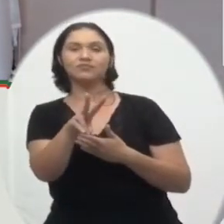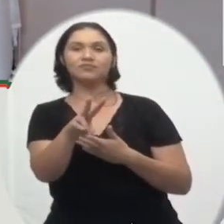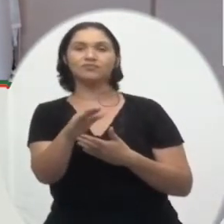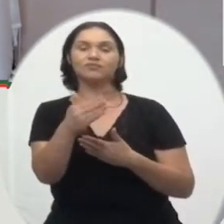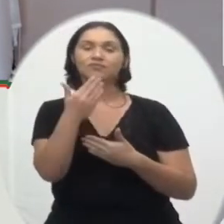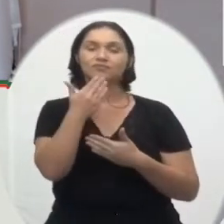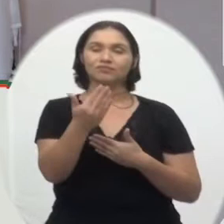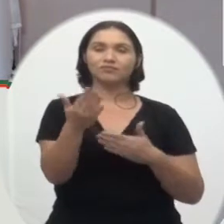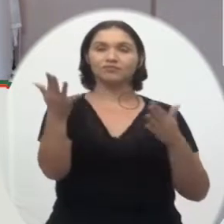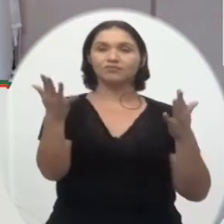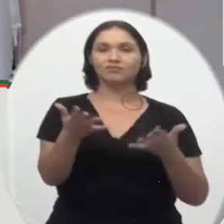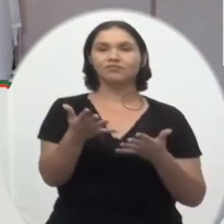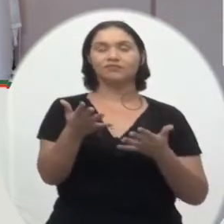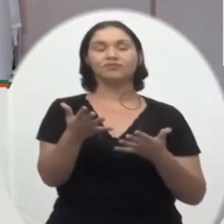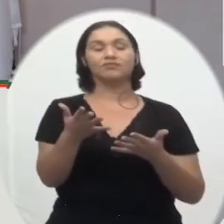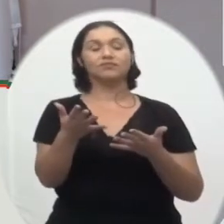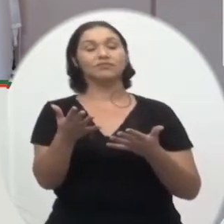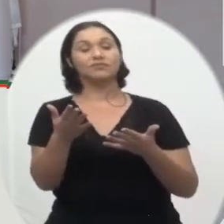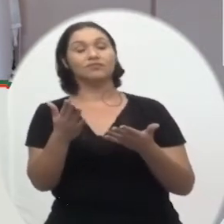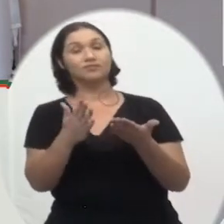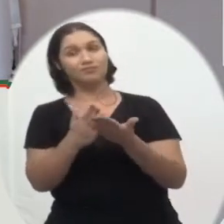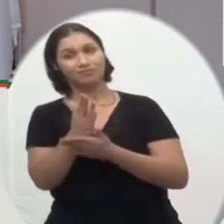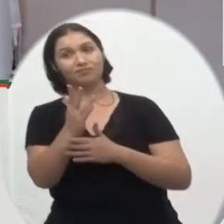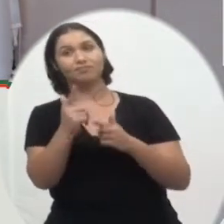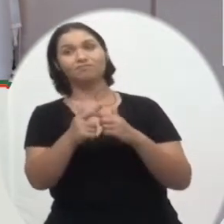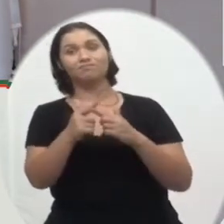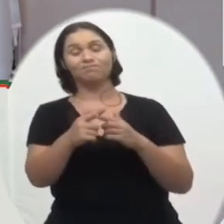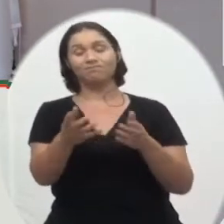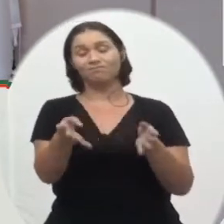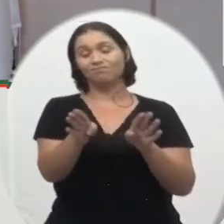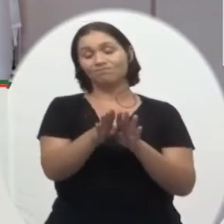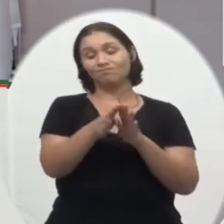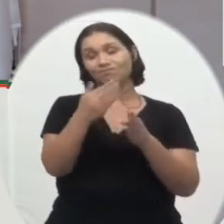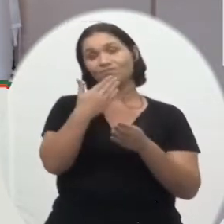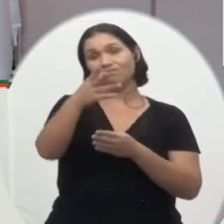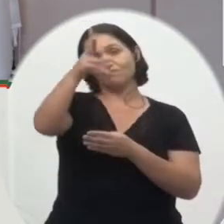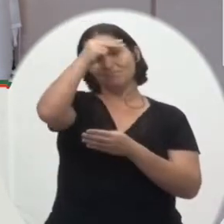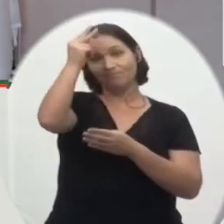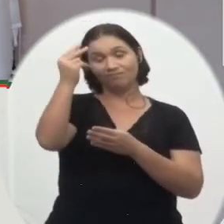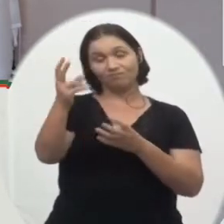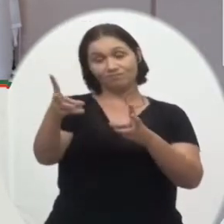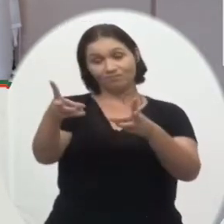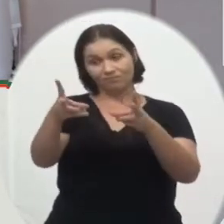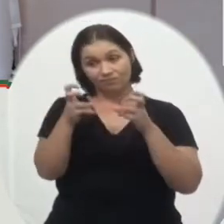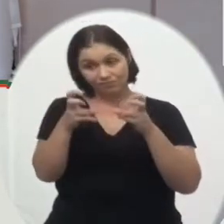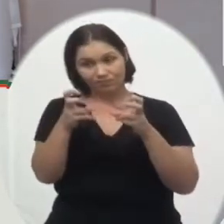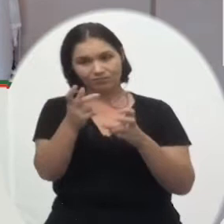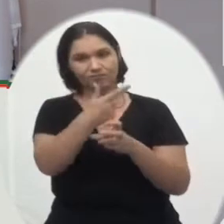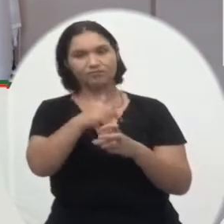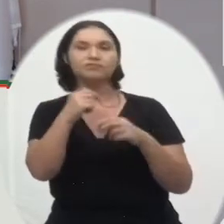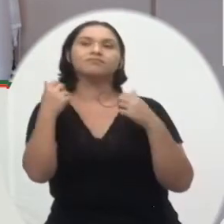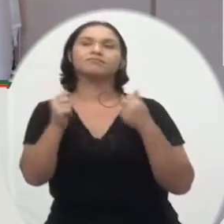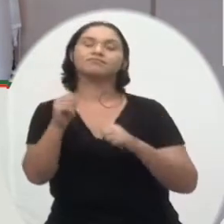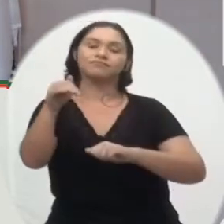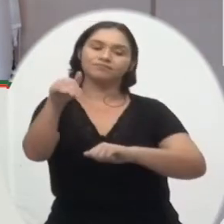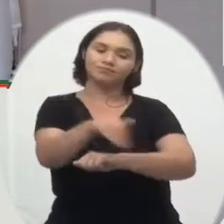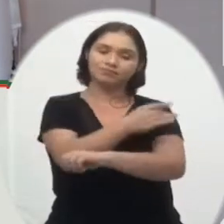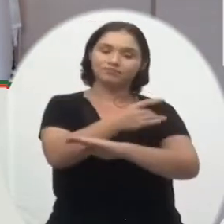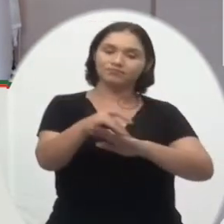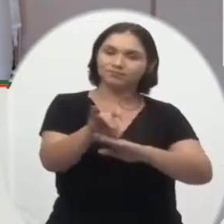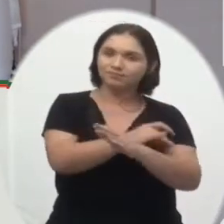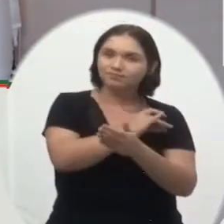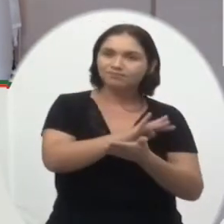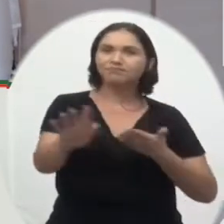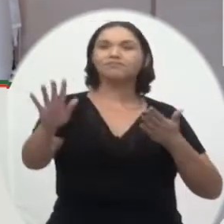prefeito olhe com carinho, né, pela questão da mobilidade urbana, que nós precisamos, a nossa região já carece disso, e isso é um apelo que as